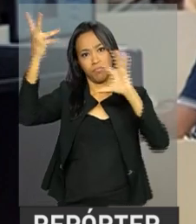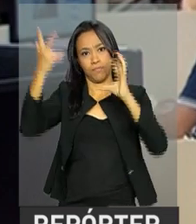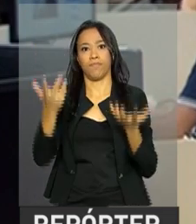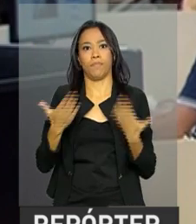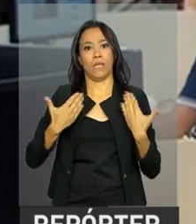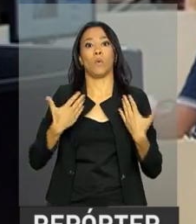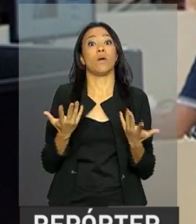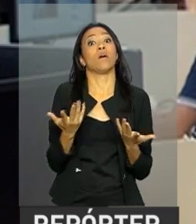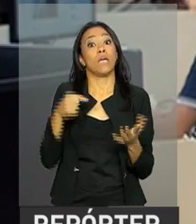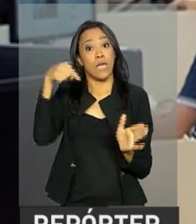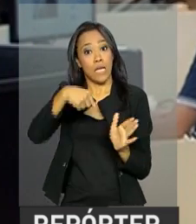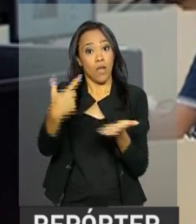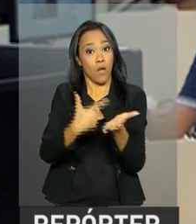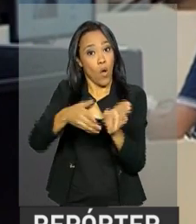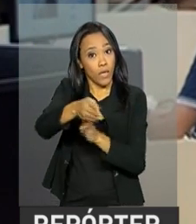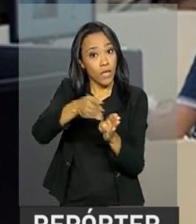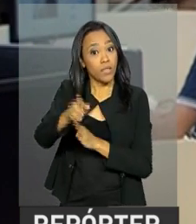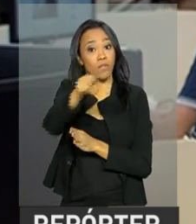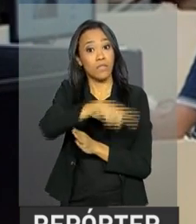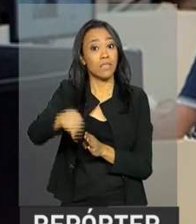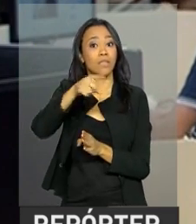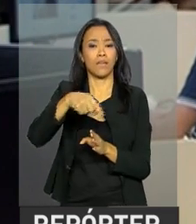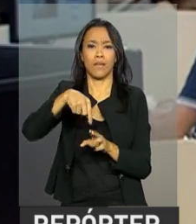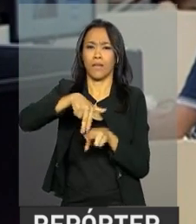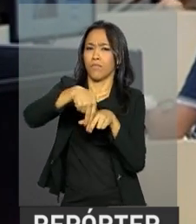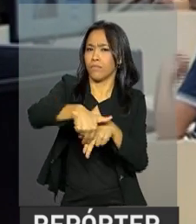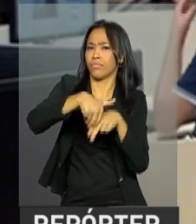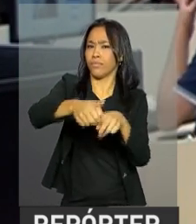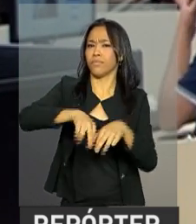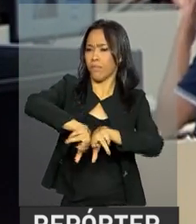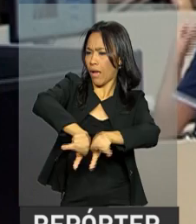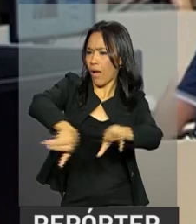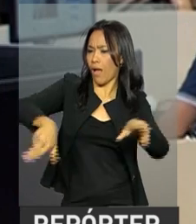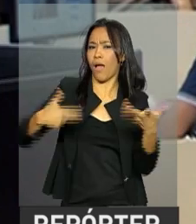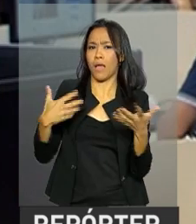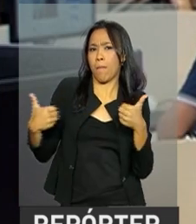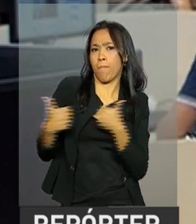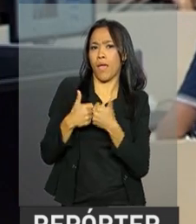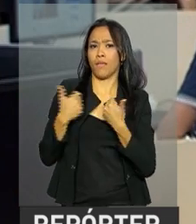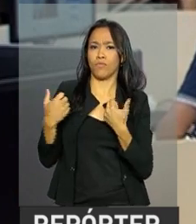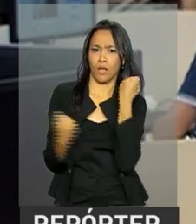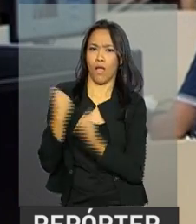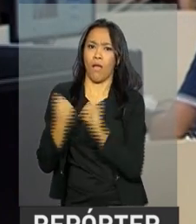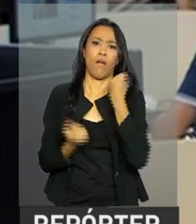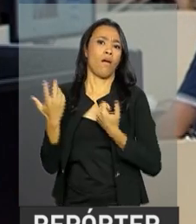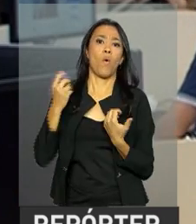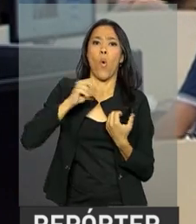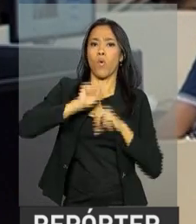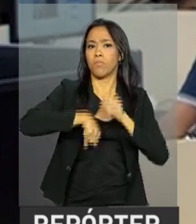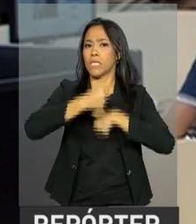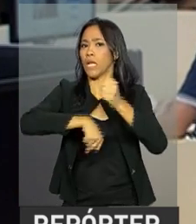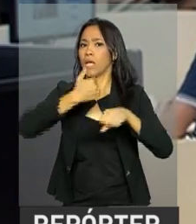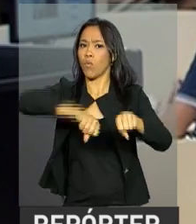manual desaconselha o público a praticar atividades de agropecuária ao ar livre ficar ao lado de carros e tratores Ou andar de bicicleta